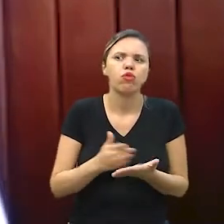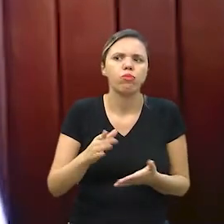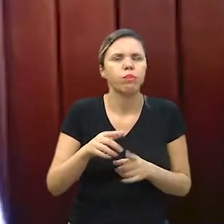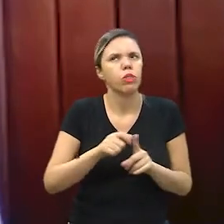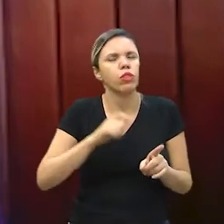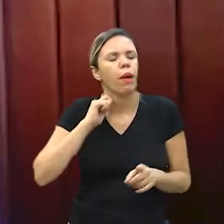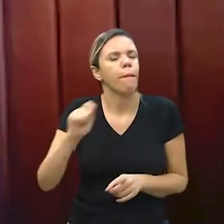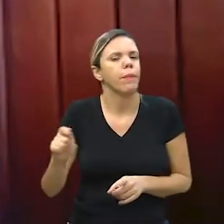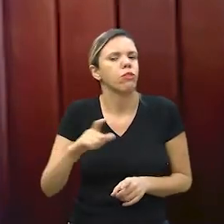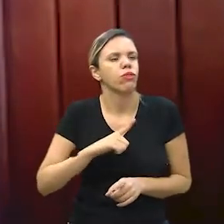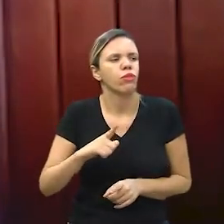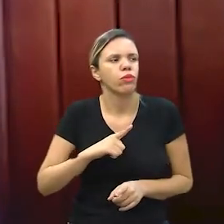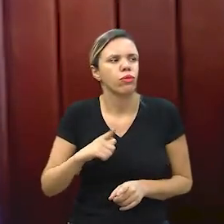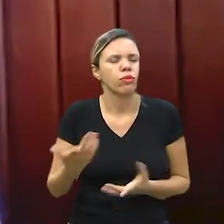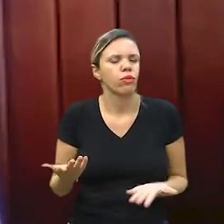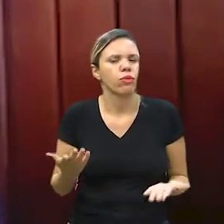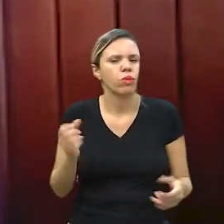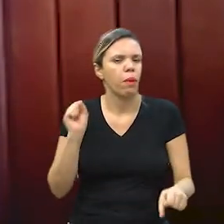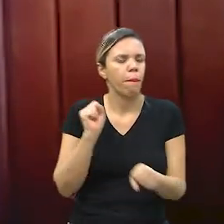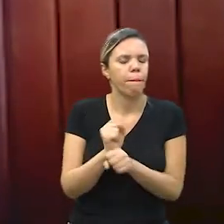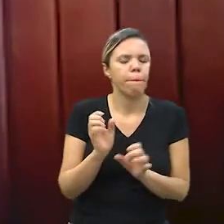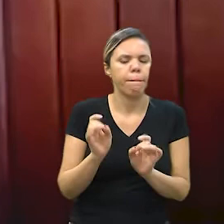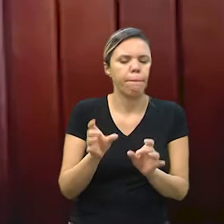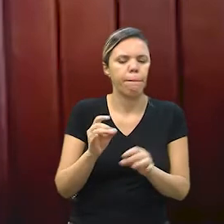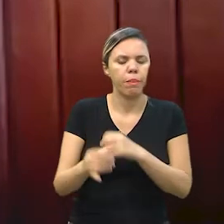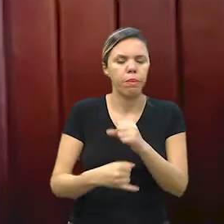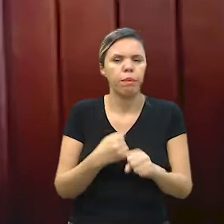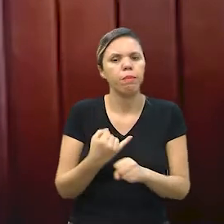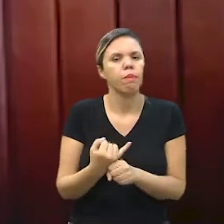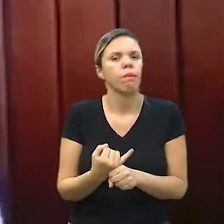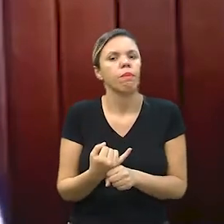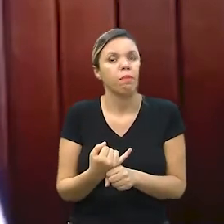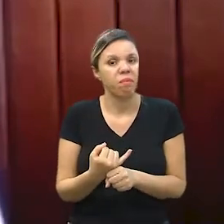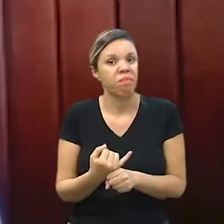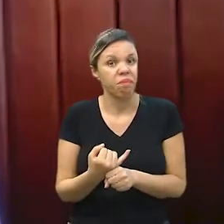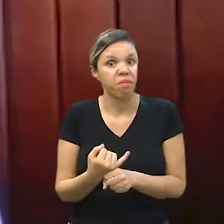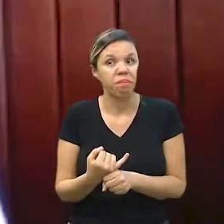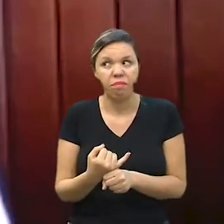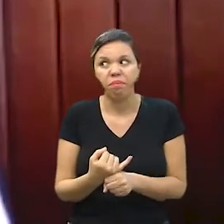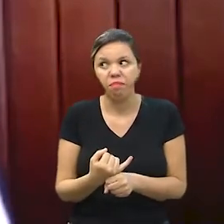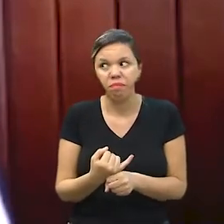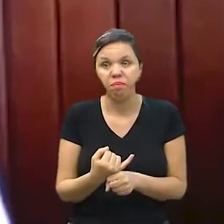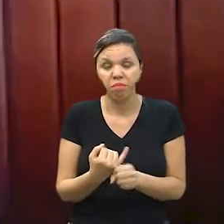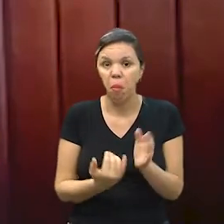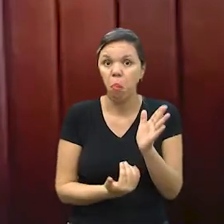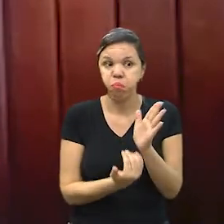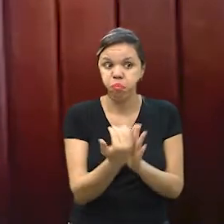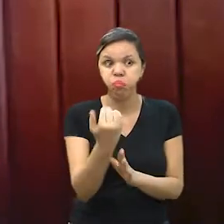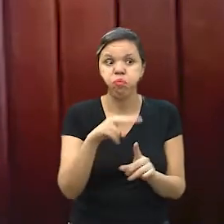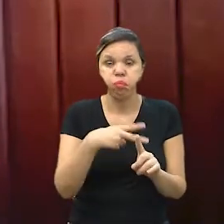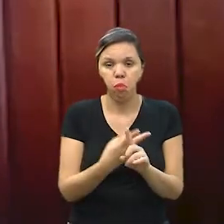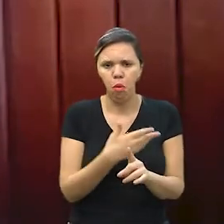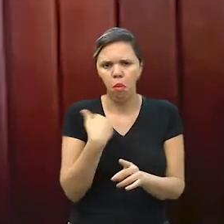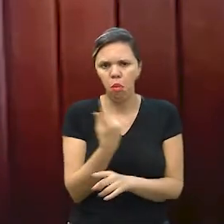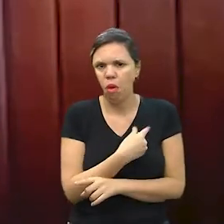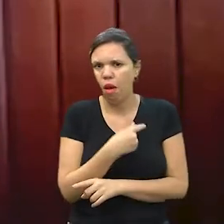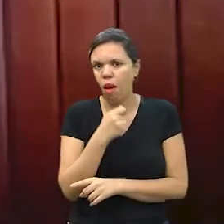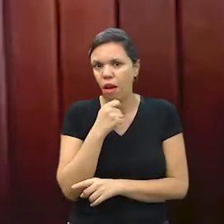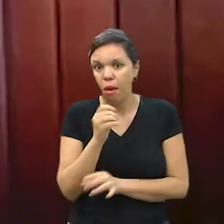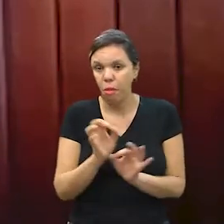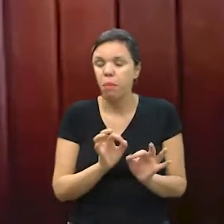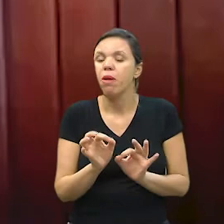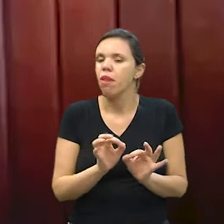que nós tivemos que interromper as vendas no site porque a demanda foi surpreendente, né? E nós não estávamos